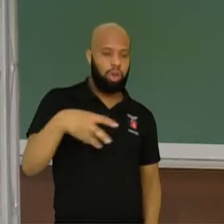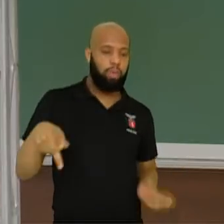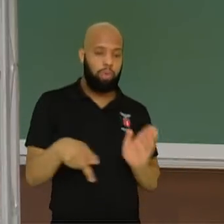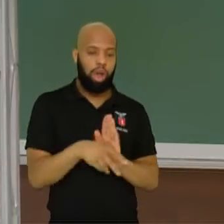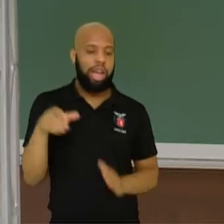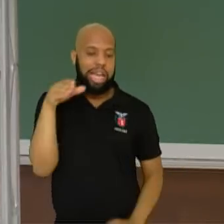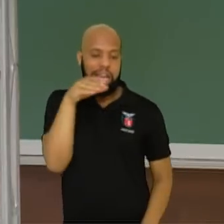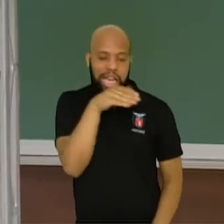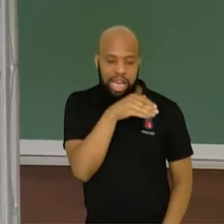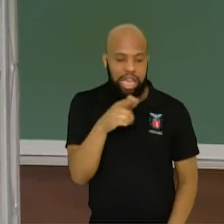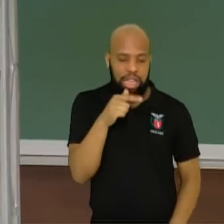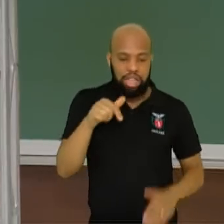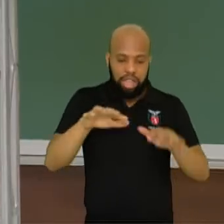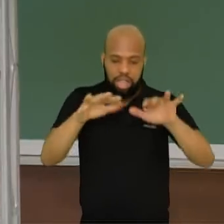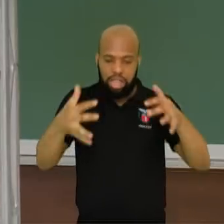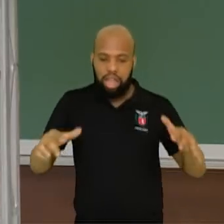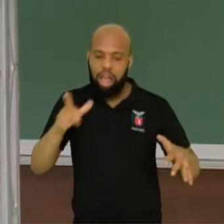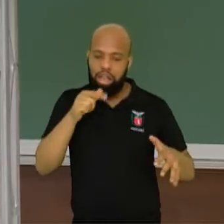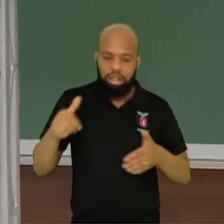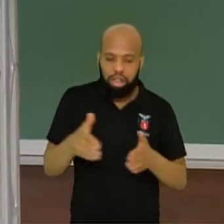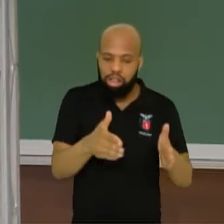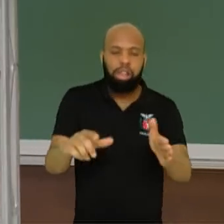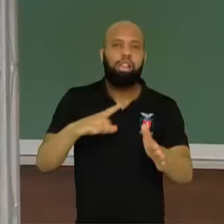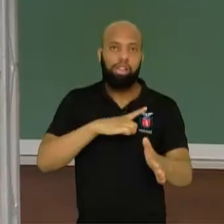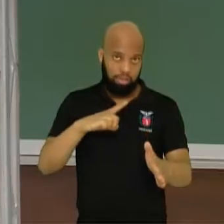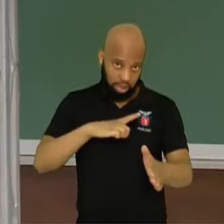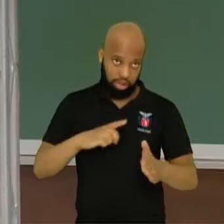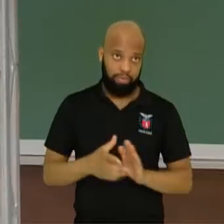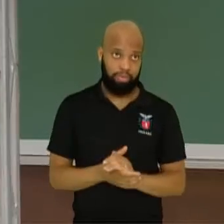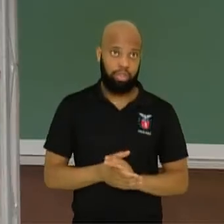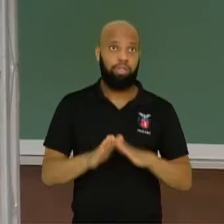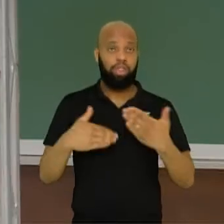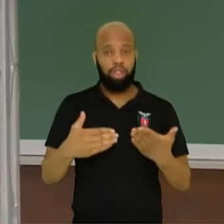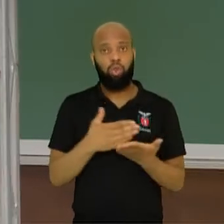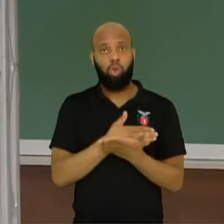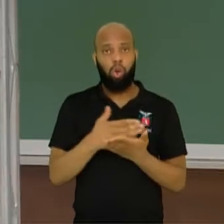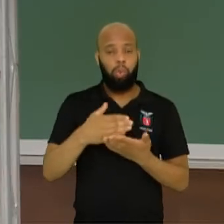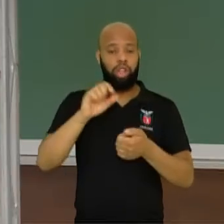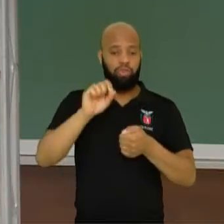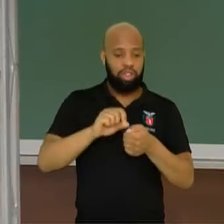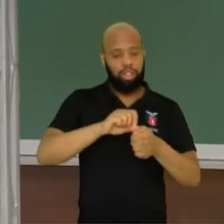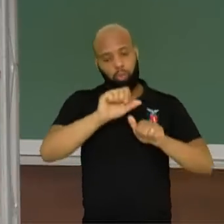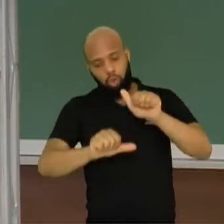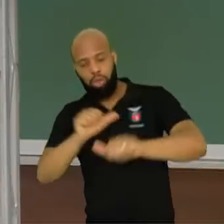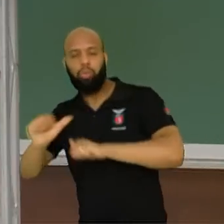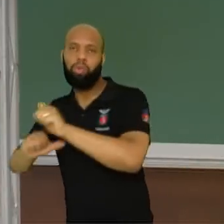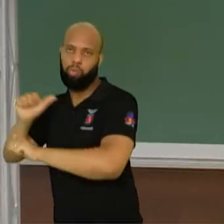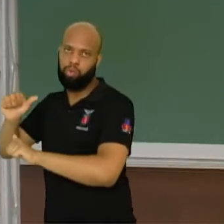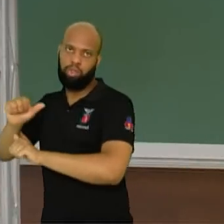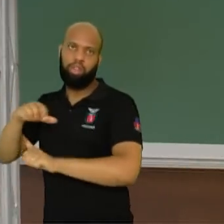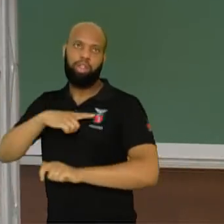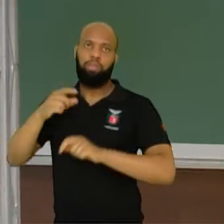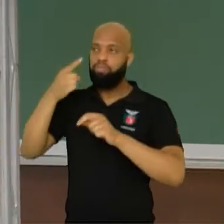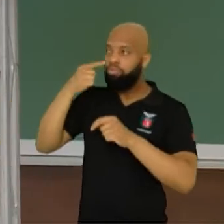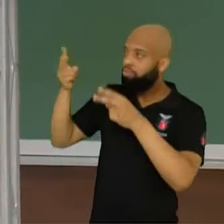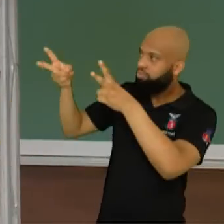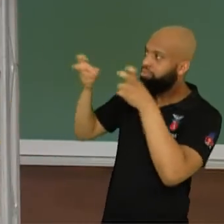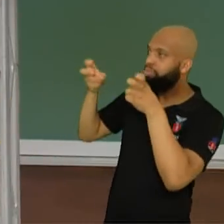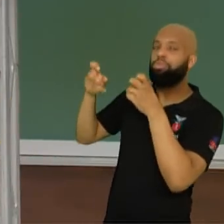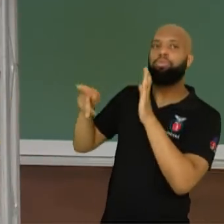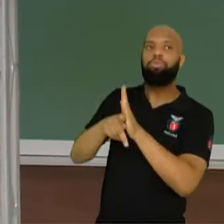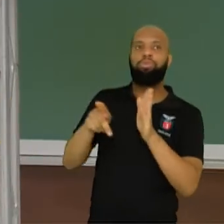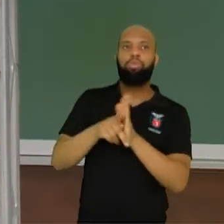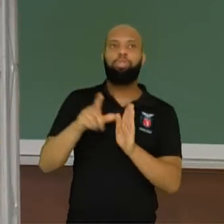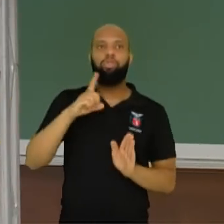oceanos. Esse movimento, essa movimentação é o que nós chamamos de ciclo da água. E quando chega